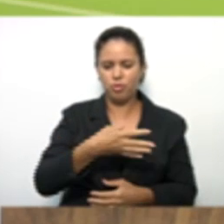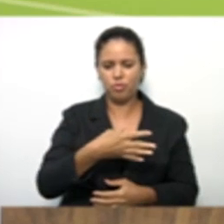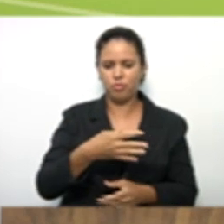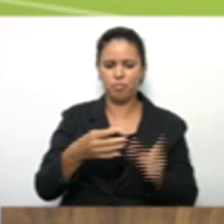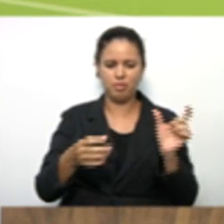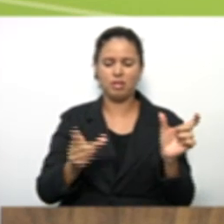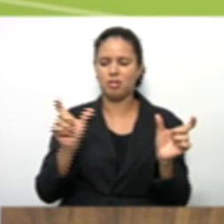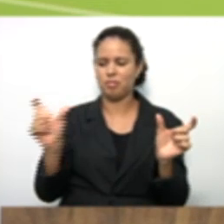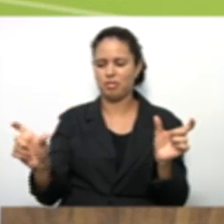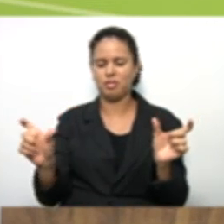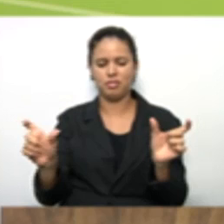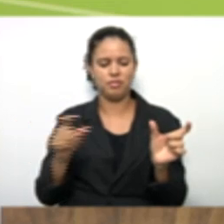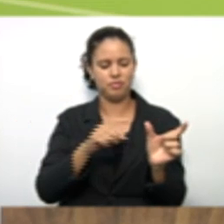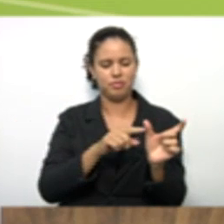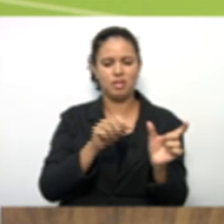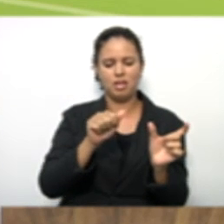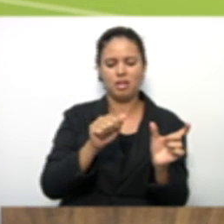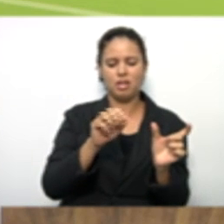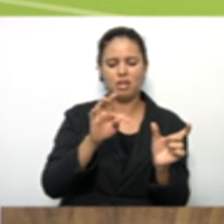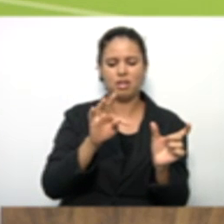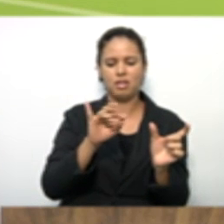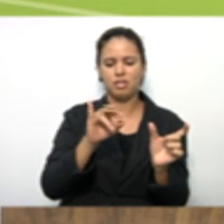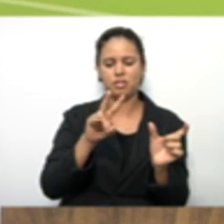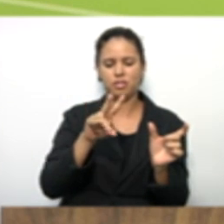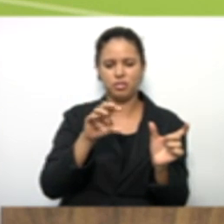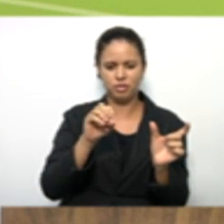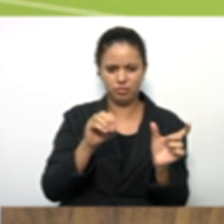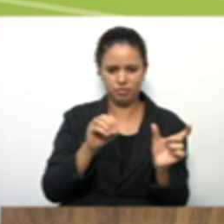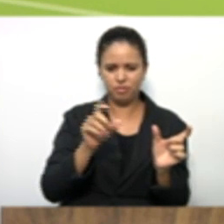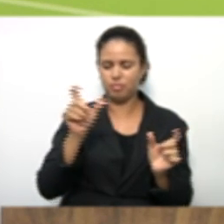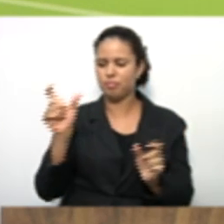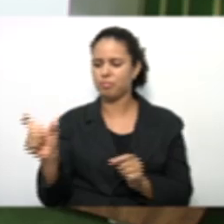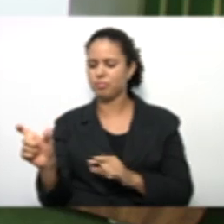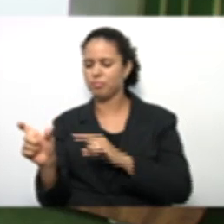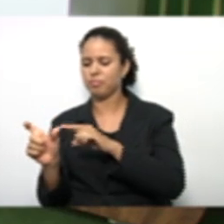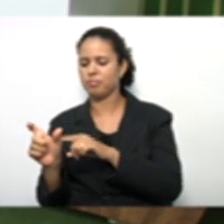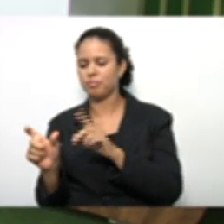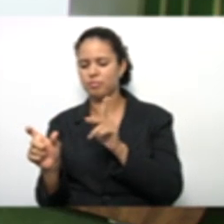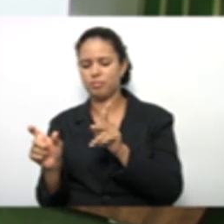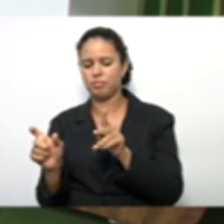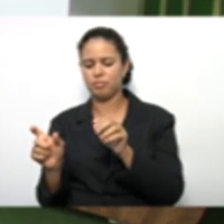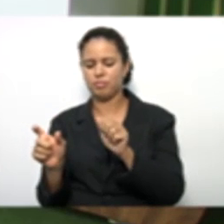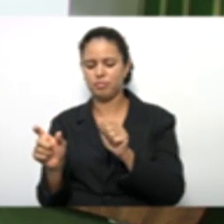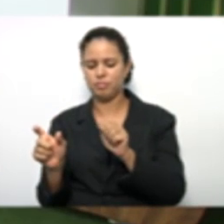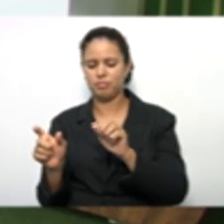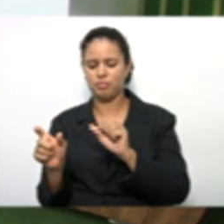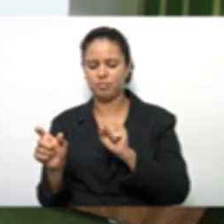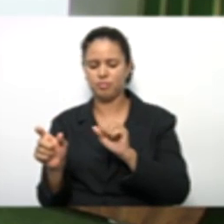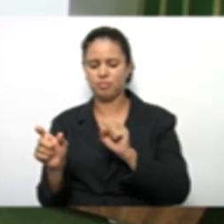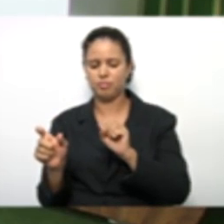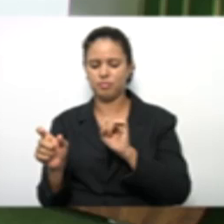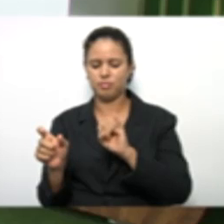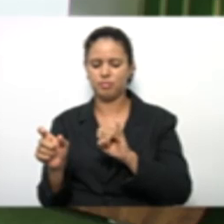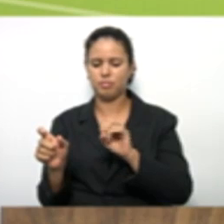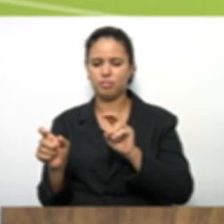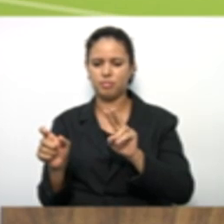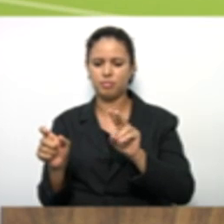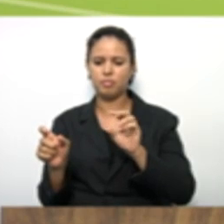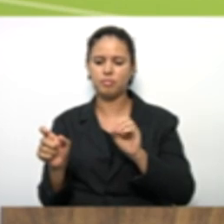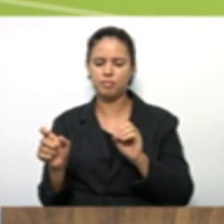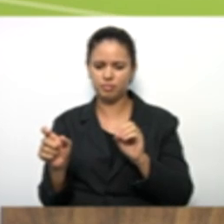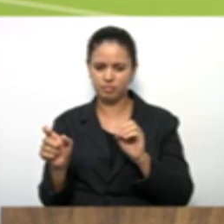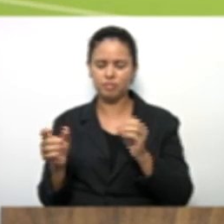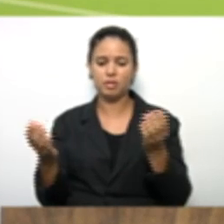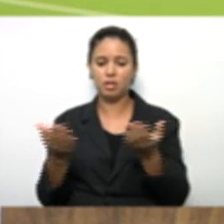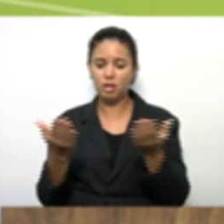então o ativo, ele é o conjunto do bens e direitos, né, professora? Isso. E o passivo, a senhora falou que é obrigações. Até eu entendi, mas